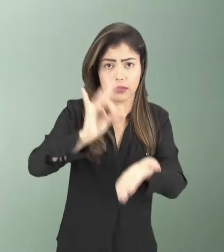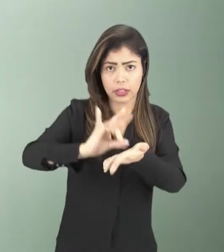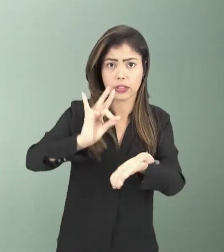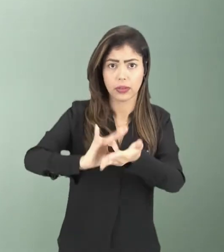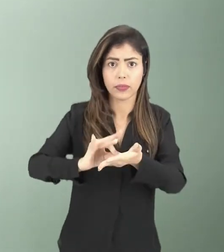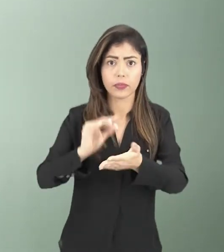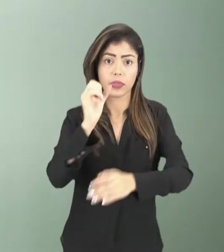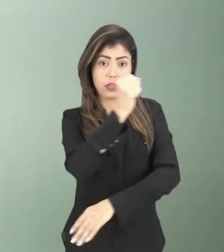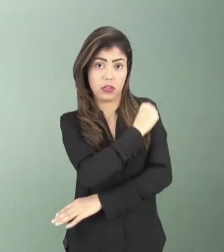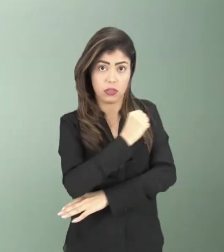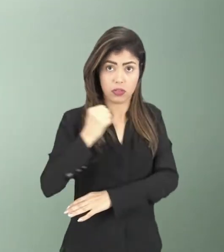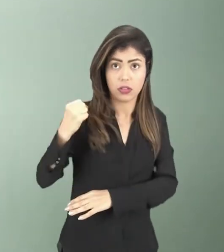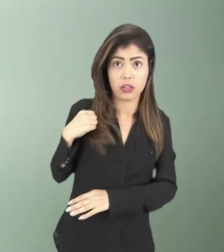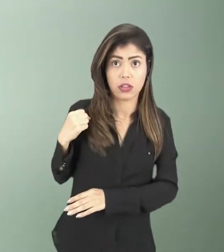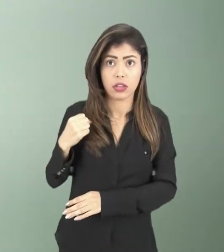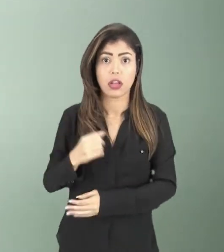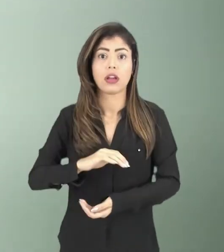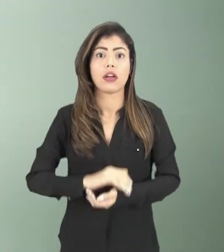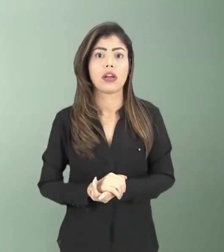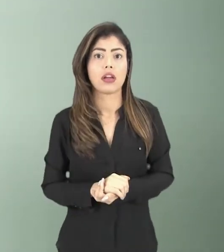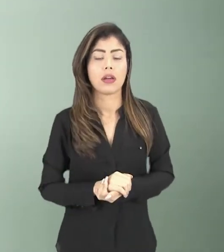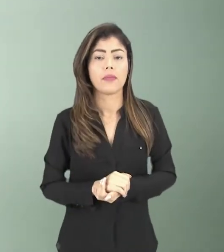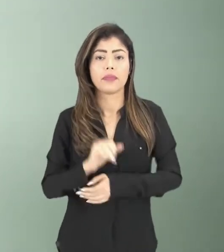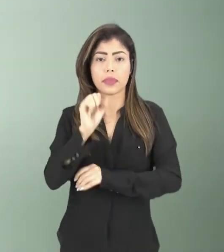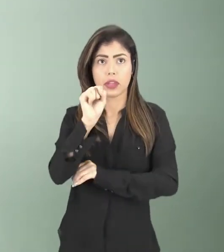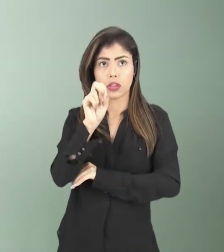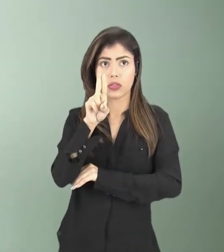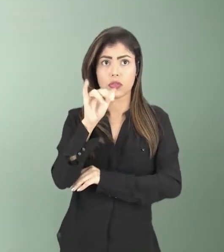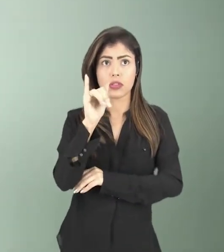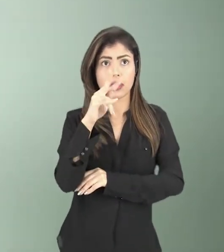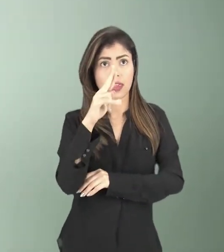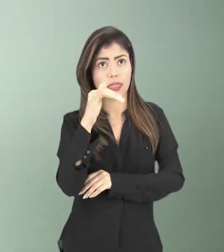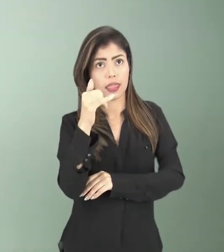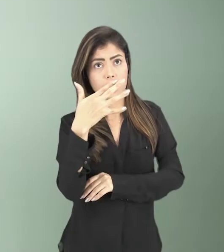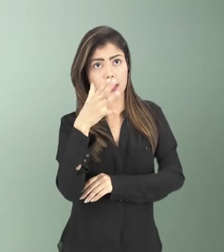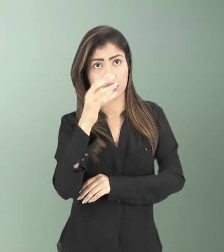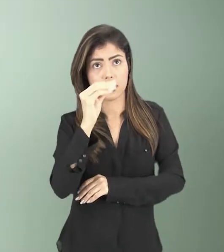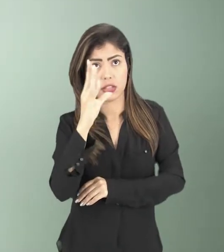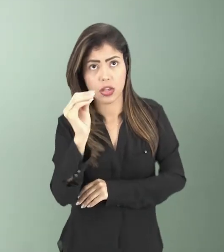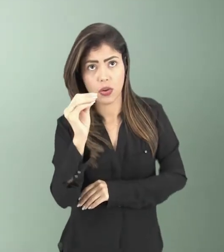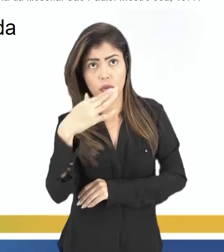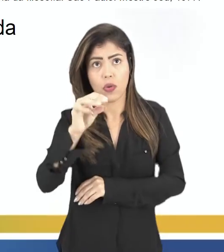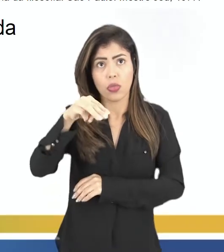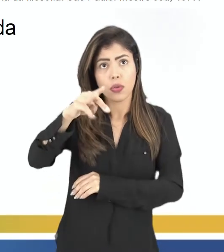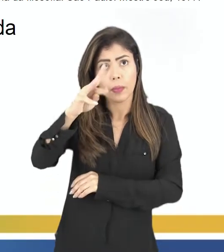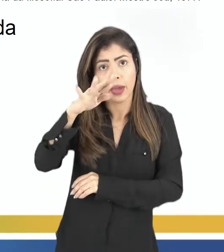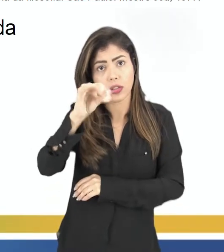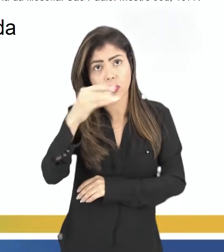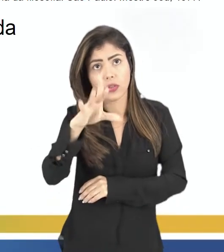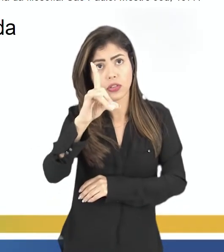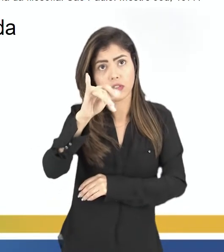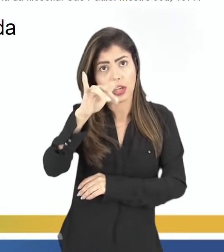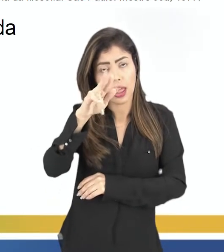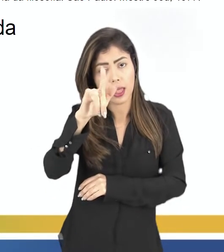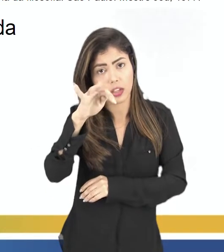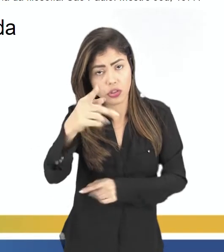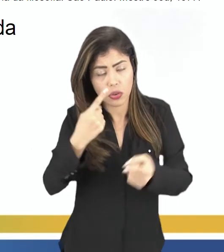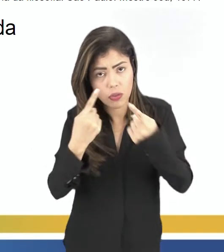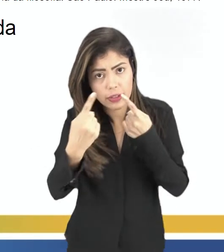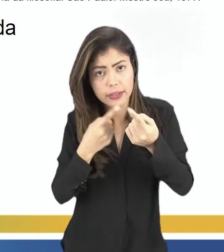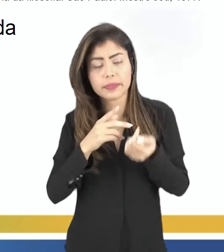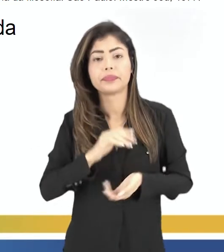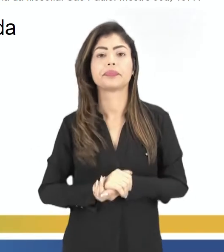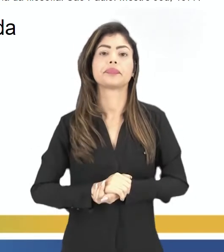Então, Sócrates é a sustentação do método dialético. E essa é uma questão boa, porque questão boa, ela geralmente te deixa entre